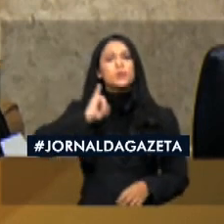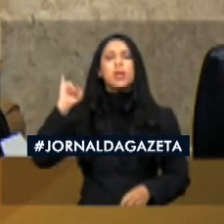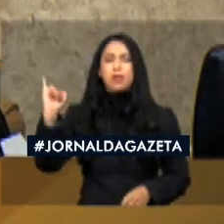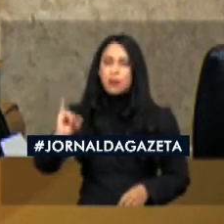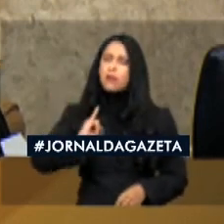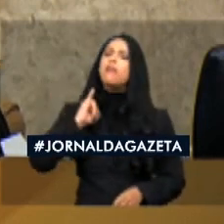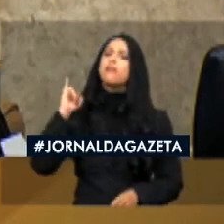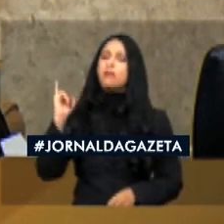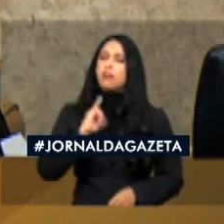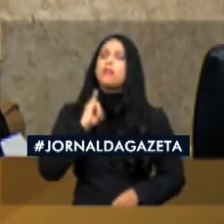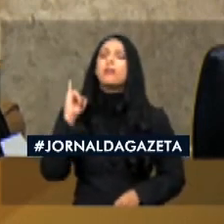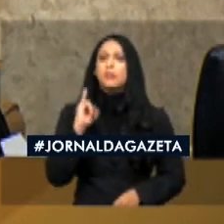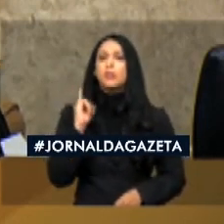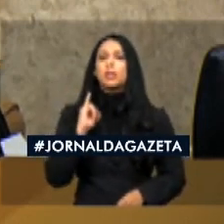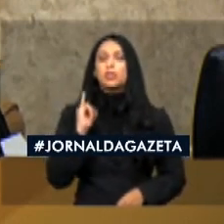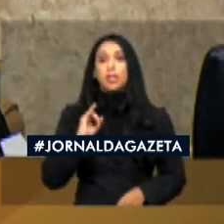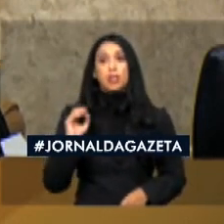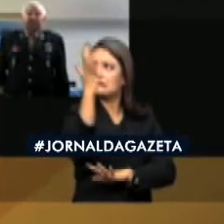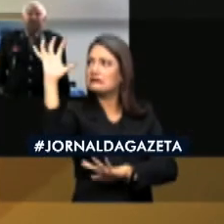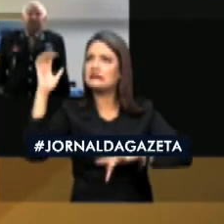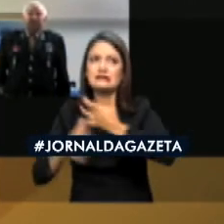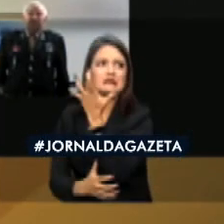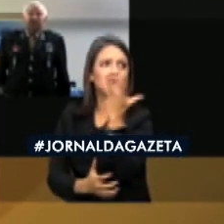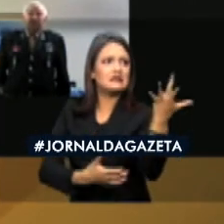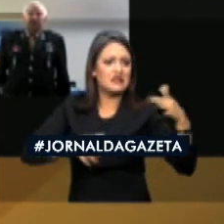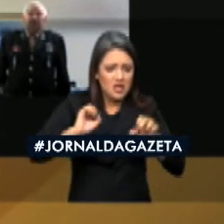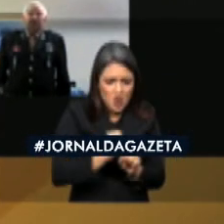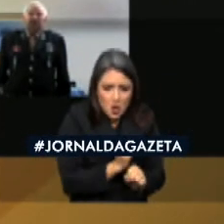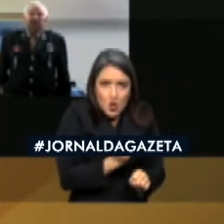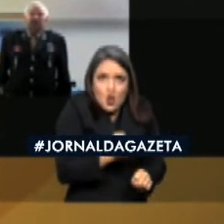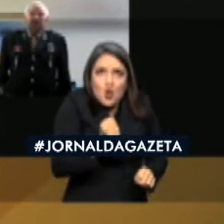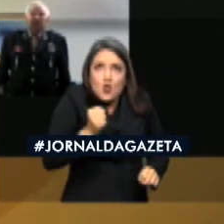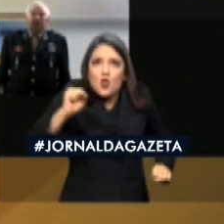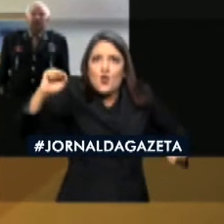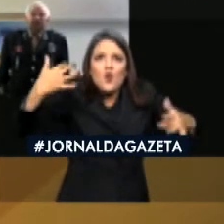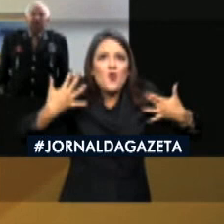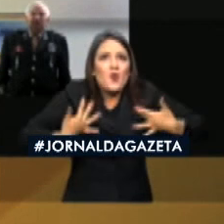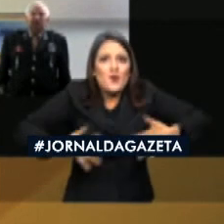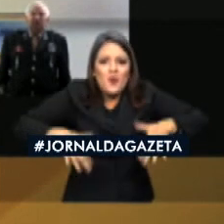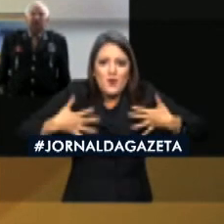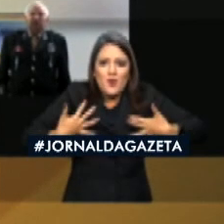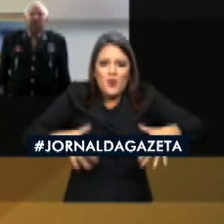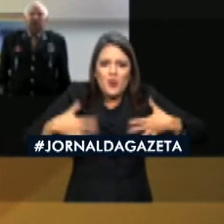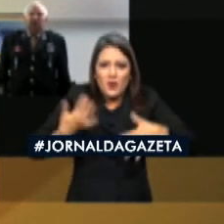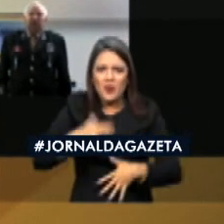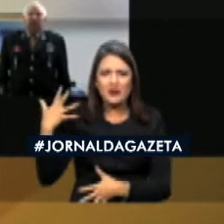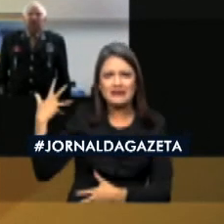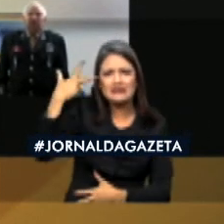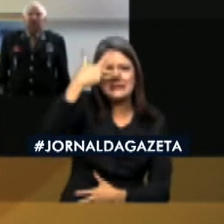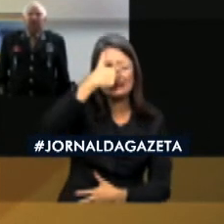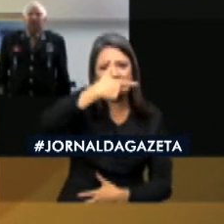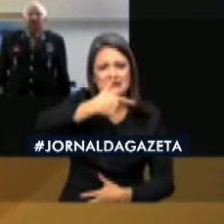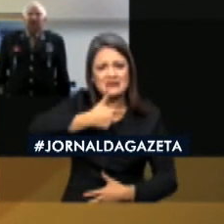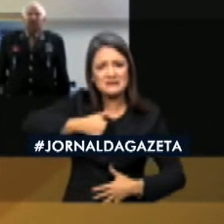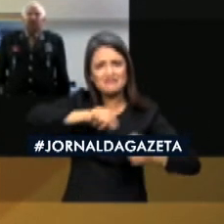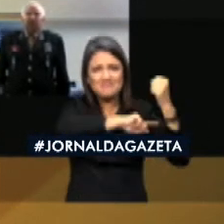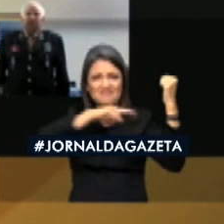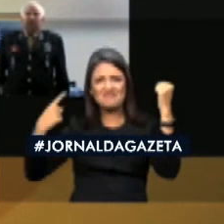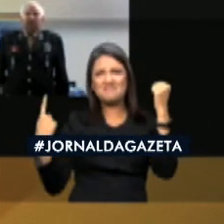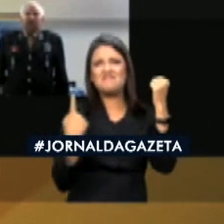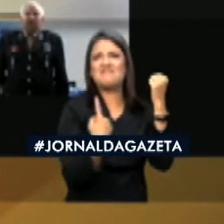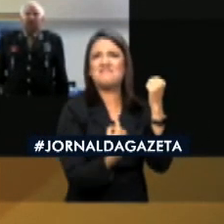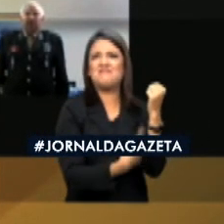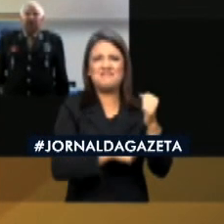casos de Covid-19 no Distrito Federal. As principais autoridades da República prestigiaram a cerimônia remotamente, como